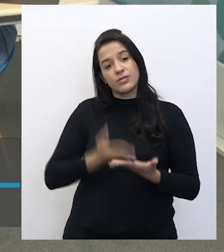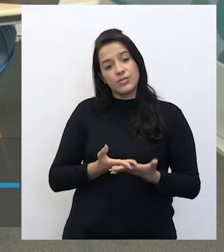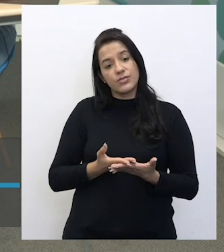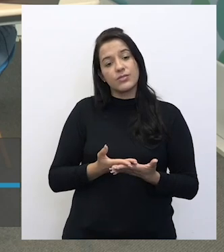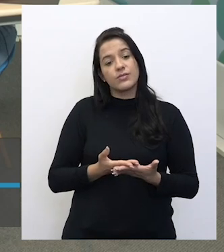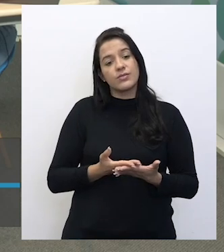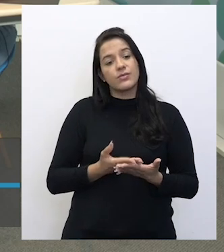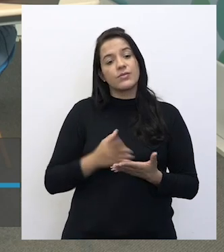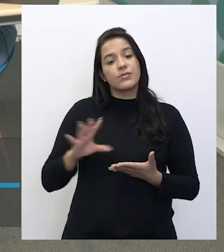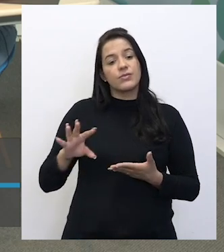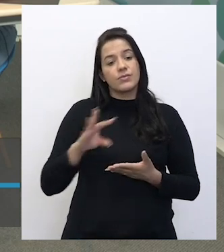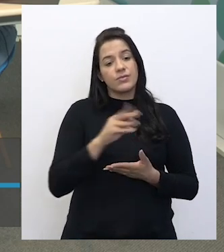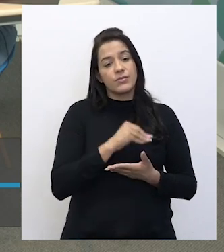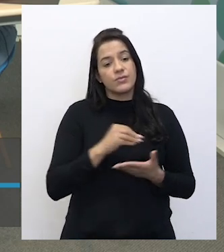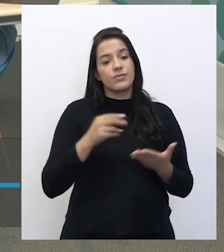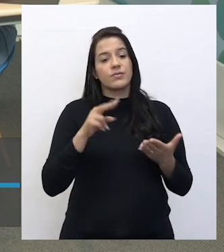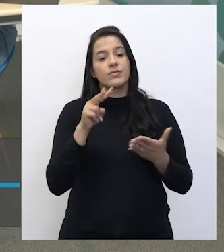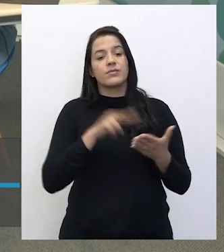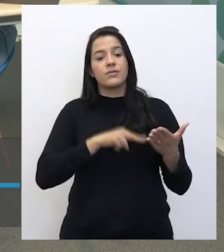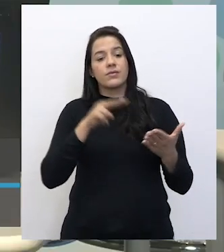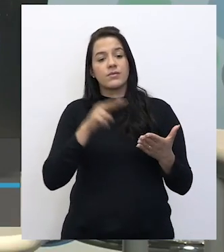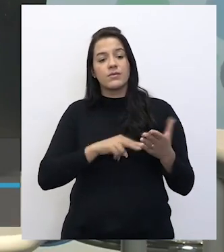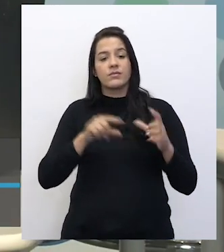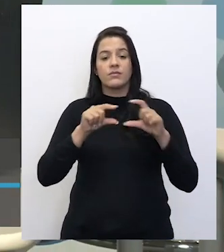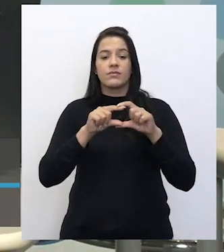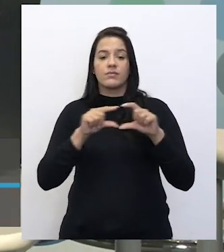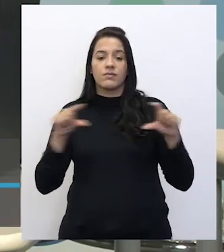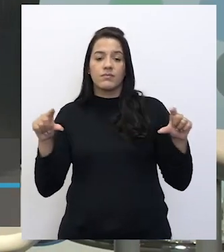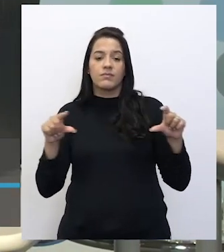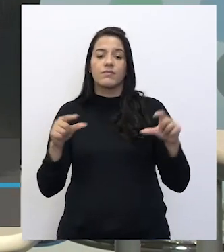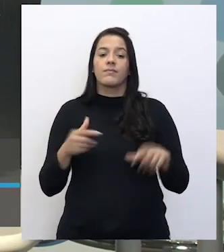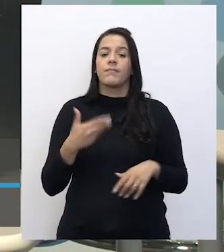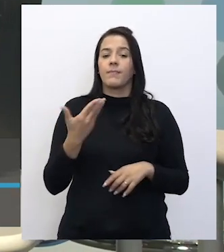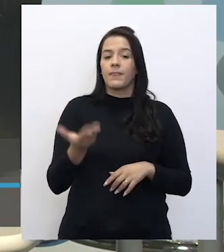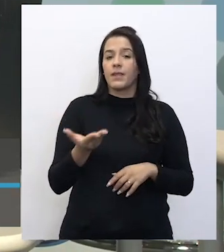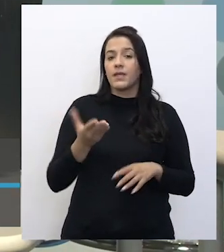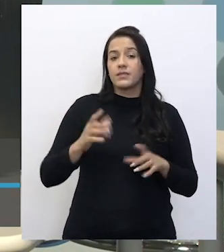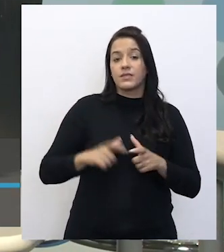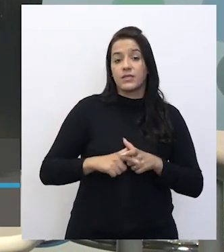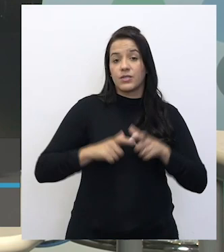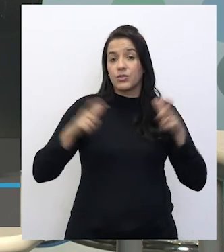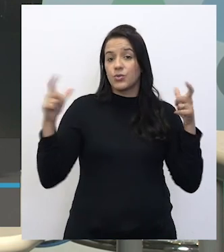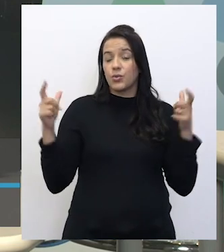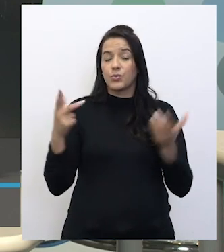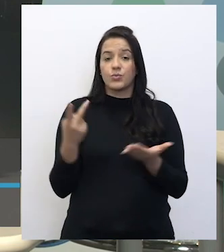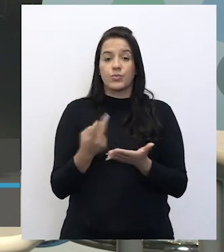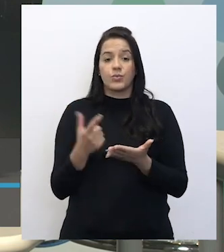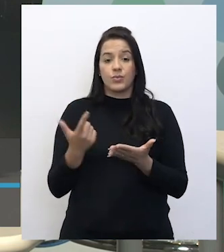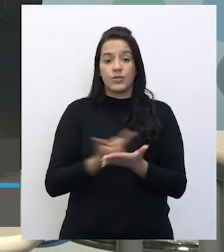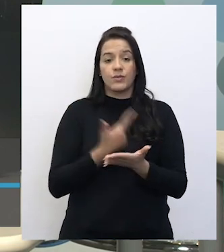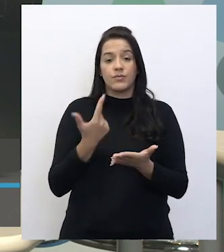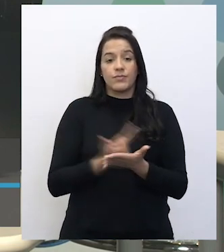acreditamos, né, todos, através da leitura desse trecho, que esse grandioso livro,